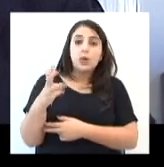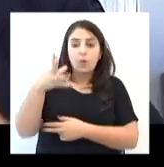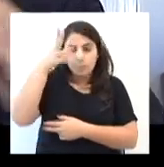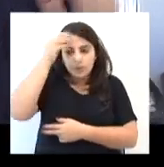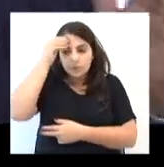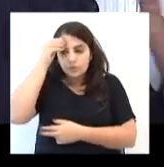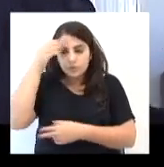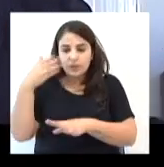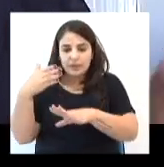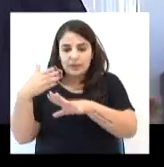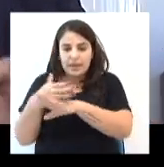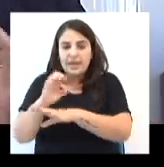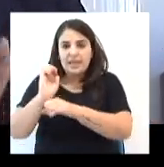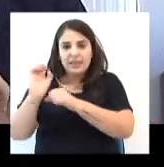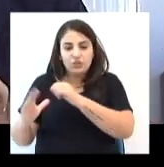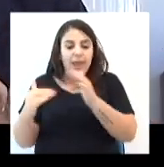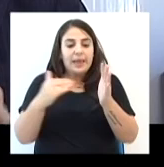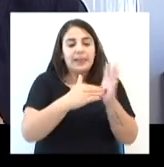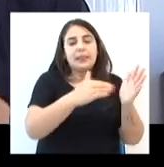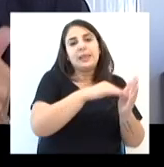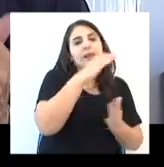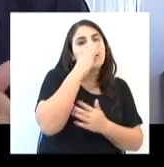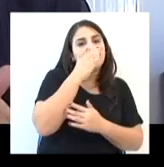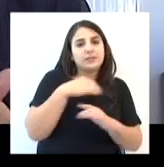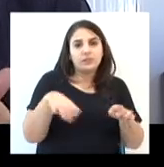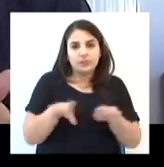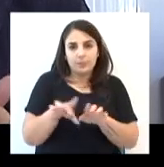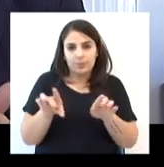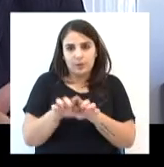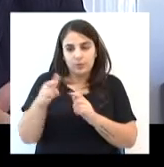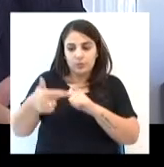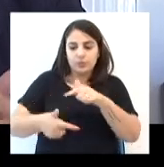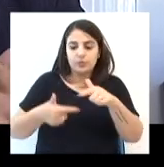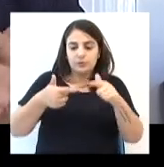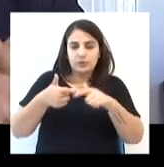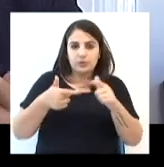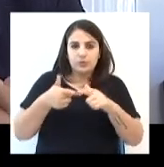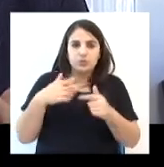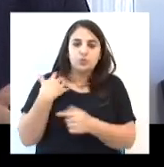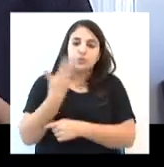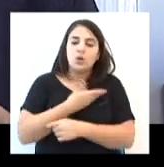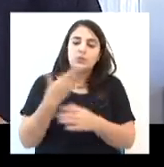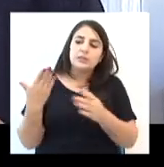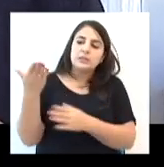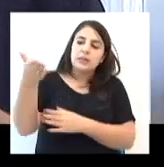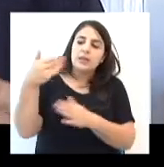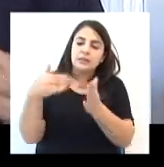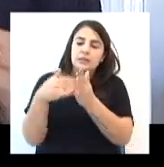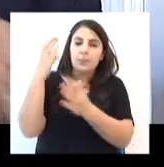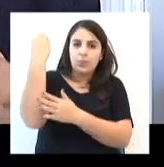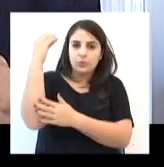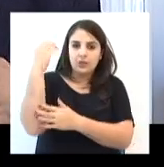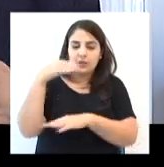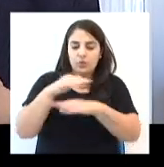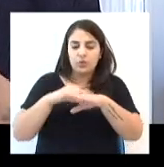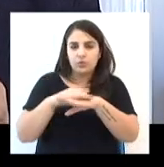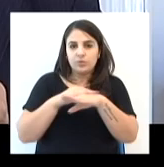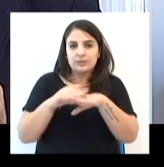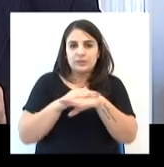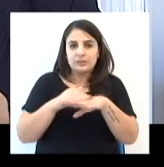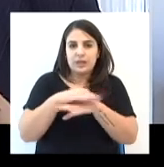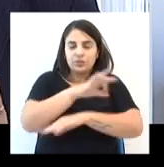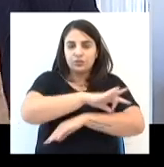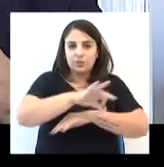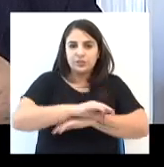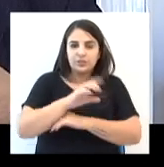Erechim até Carazinho. Então esse é um elemento. O segundo, nós irmos a Porto Alegre com os engenheiros do DENIT